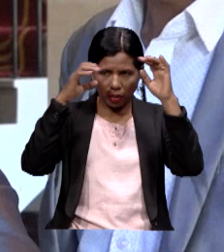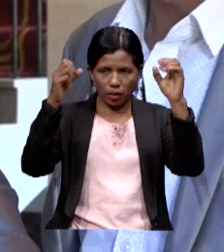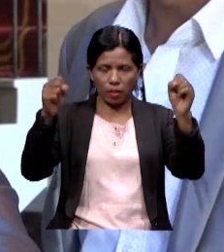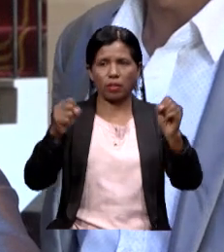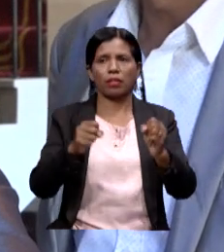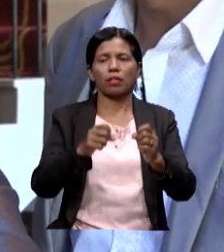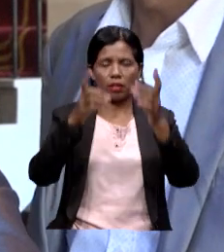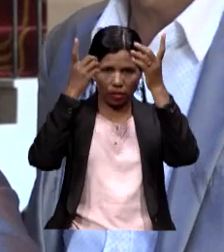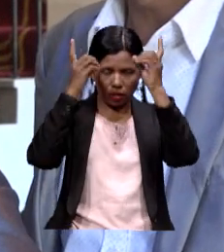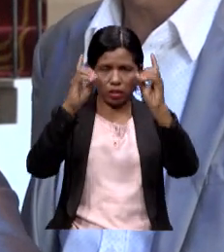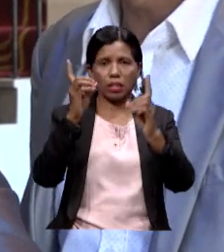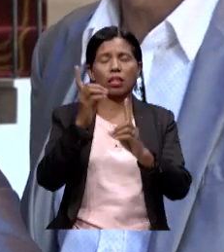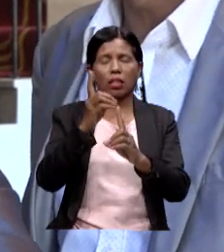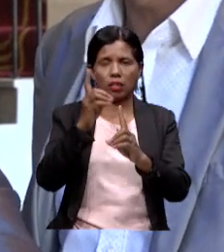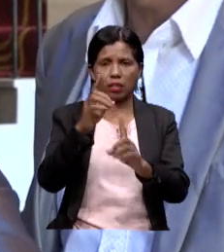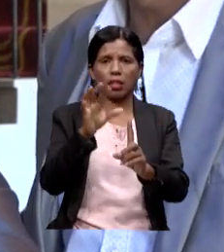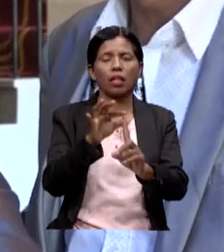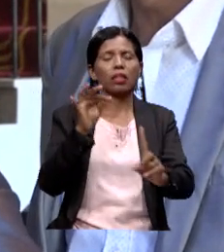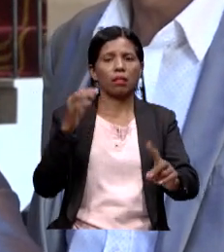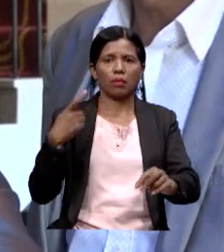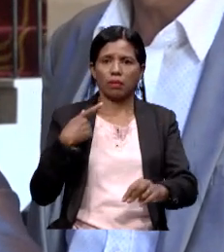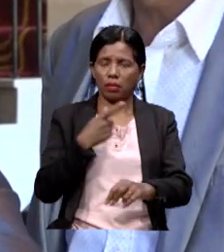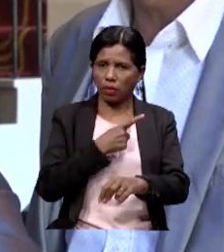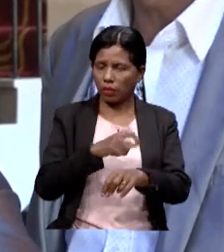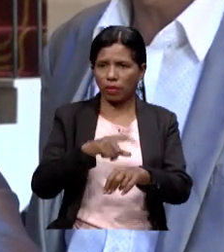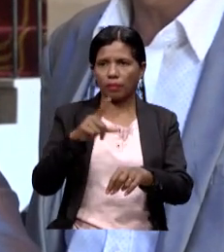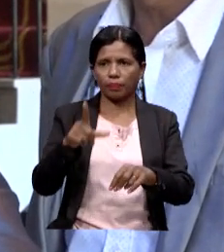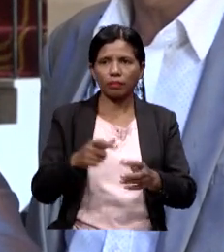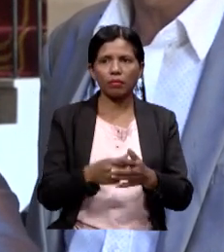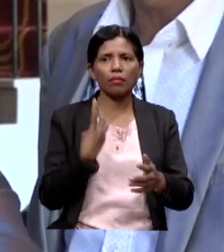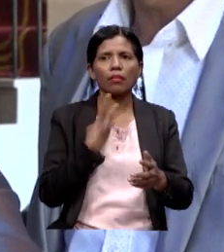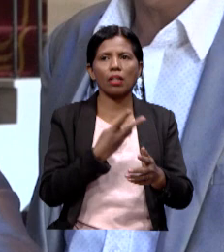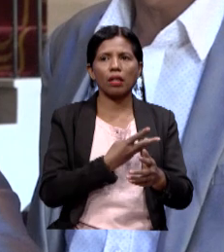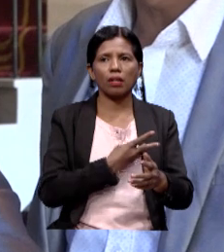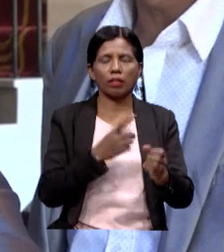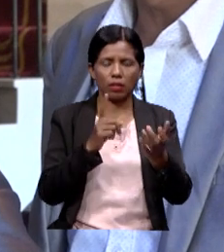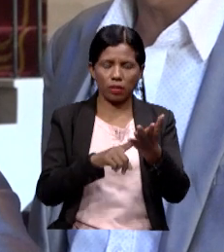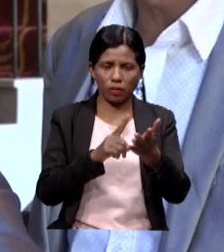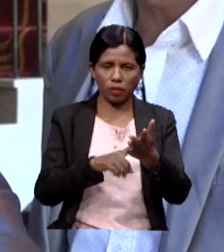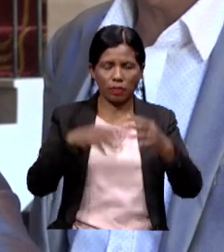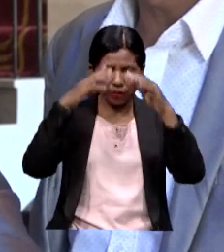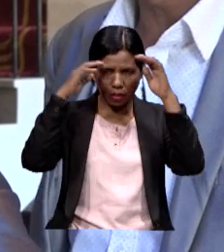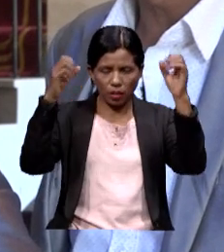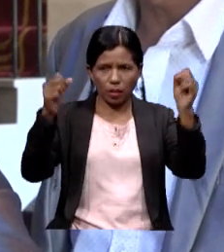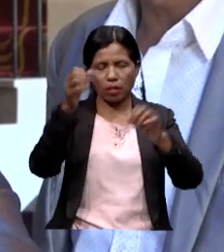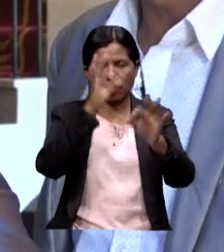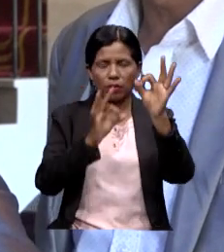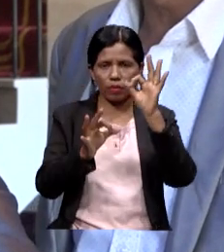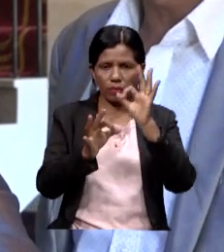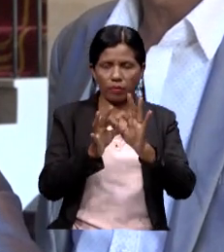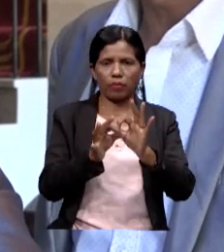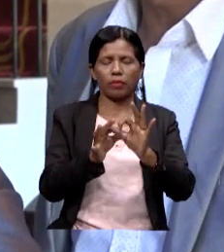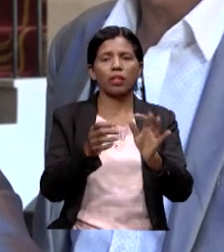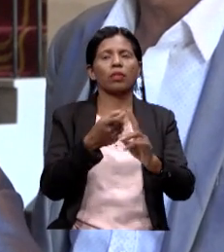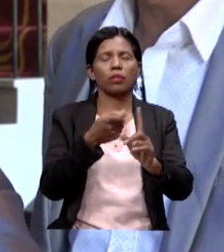decreta, data também a eleição da parlamentar. E nem a Gansa UDT submete a decisão do Presidente e fiar toma que a Nai Presidente tem decisão, né?